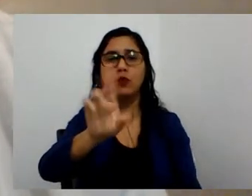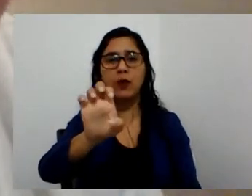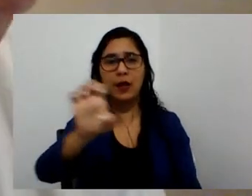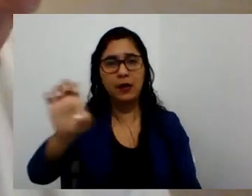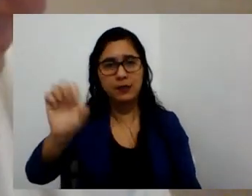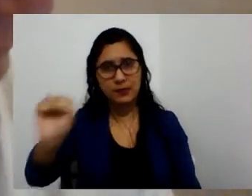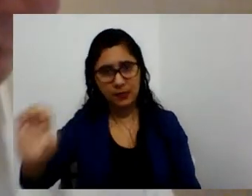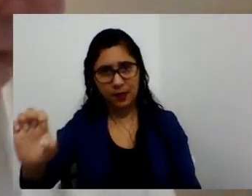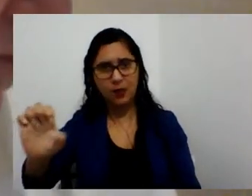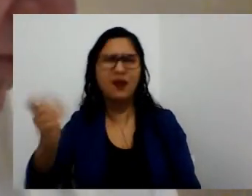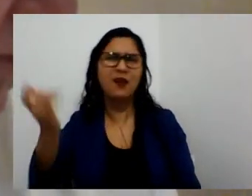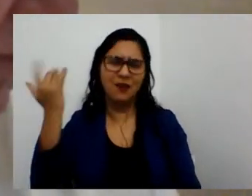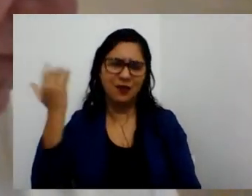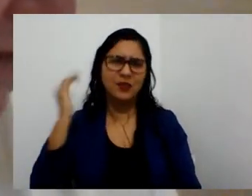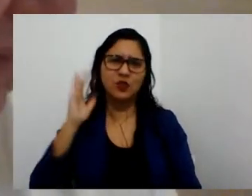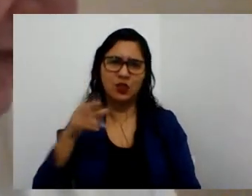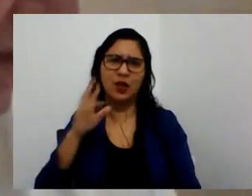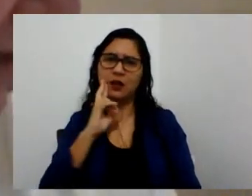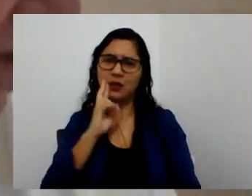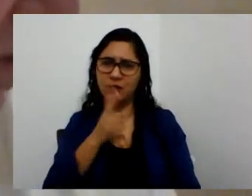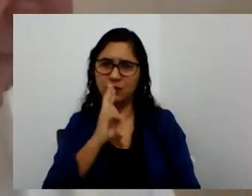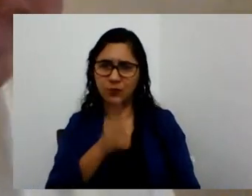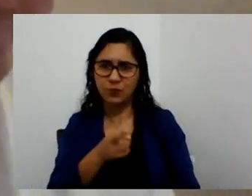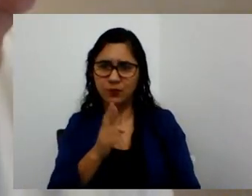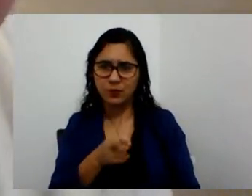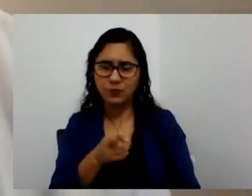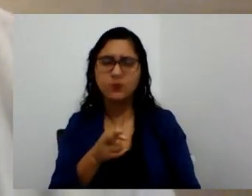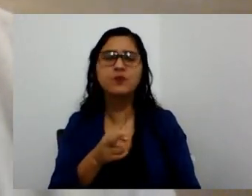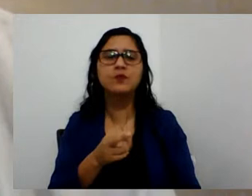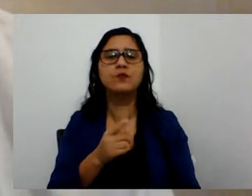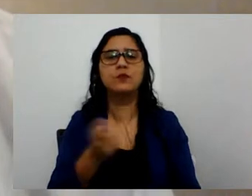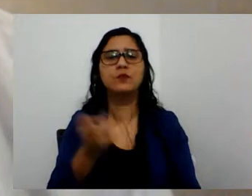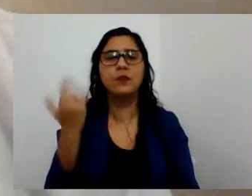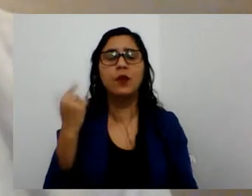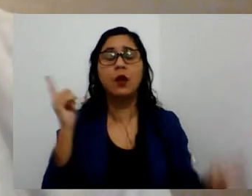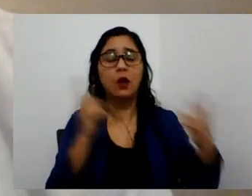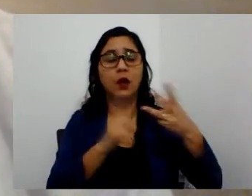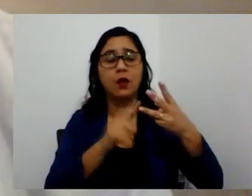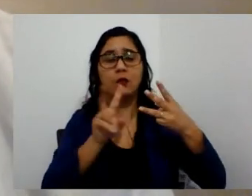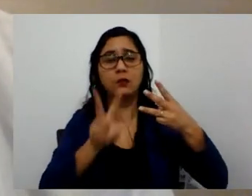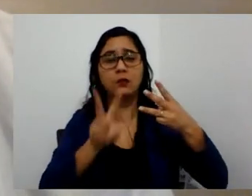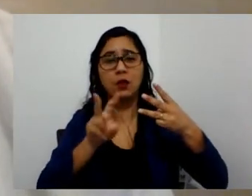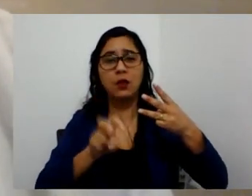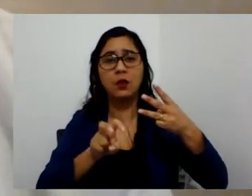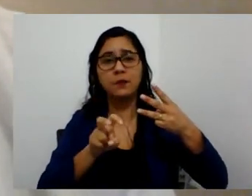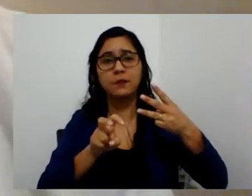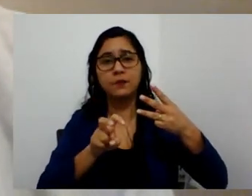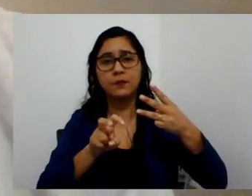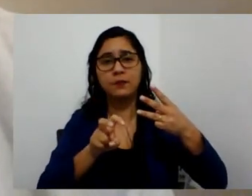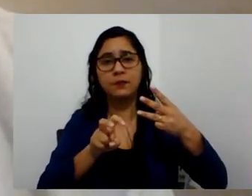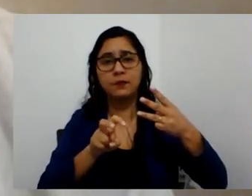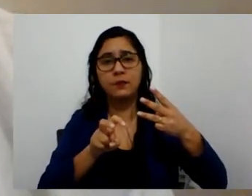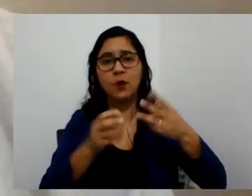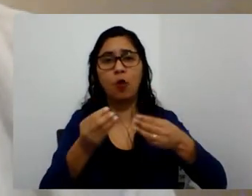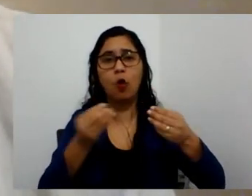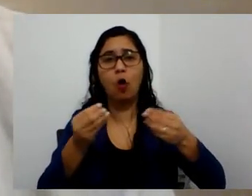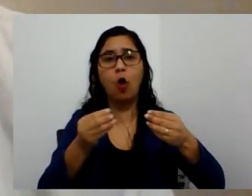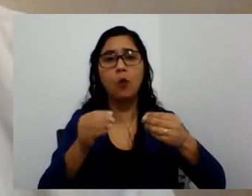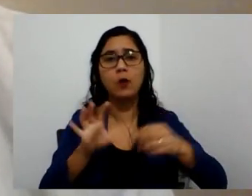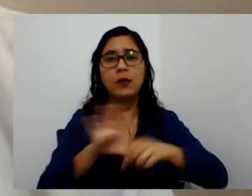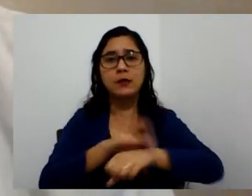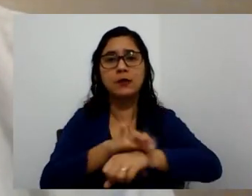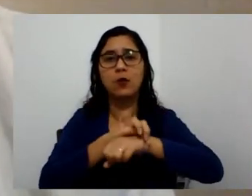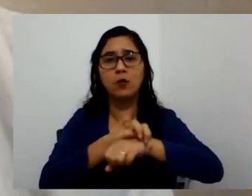também já foi respondida no debate anterior. E outra questão foi a questão das medidas de segurança contra